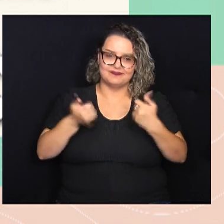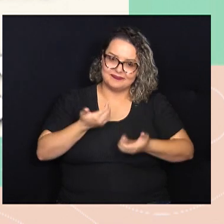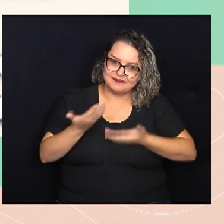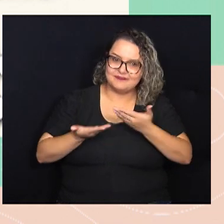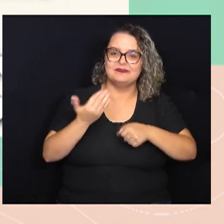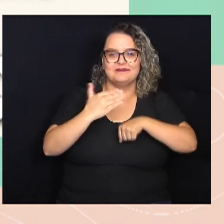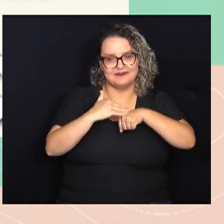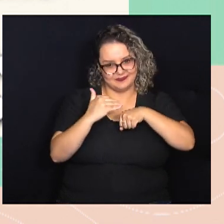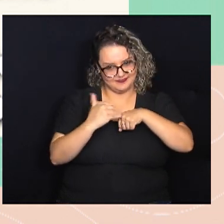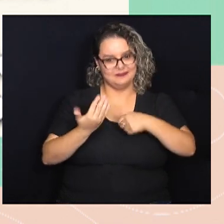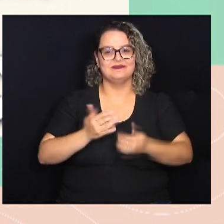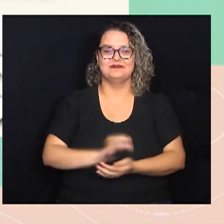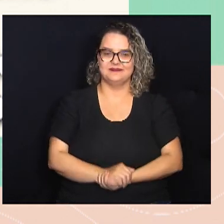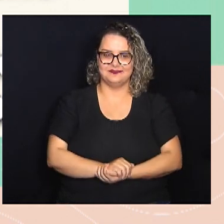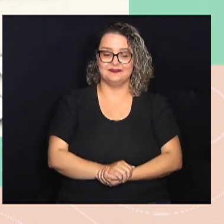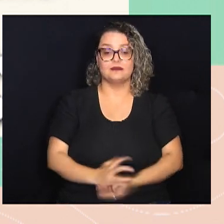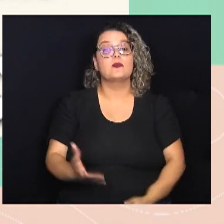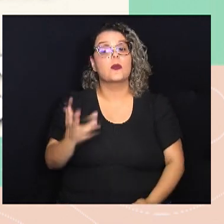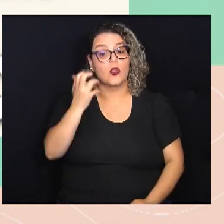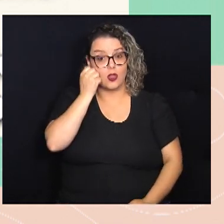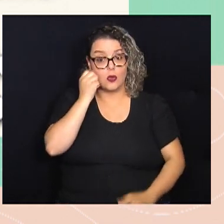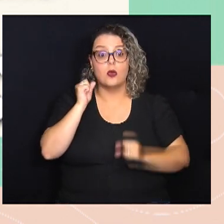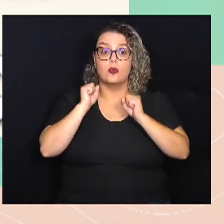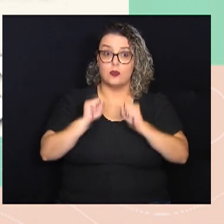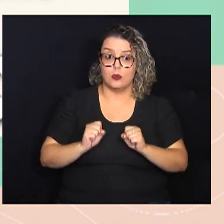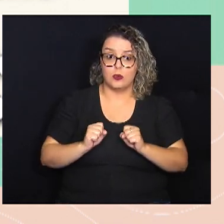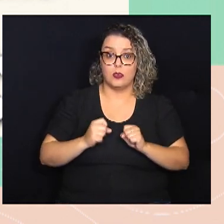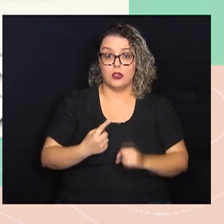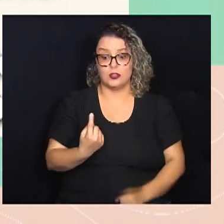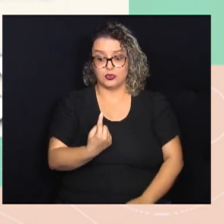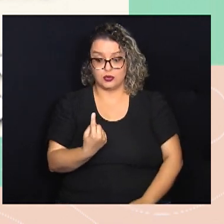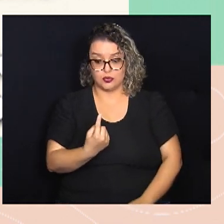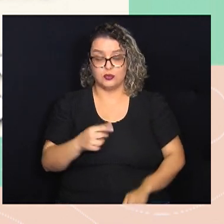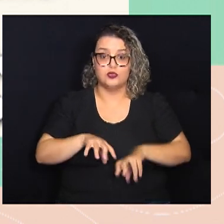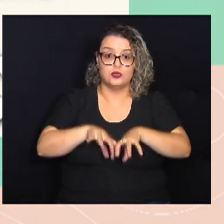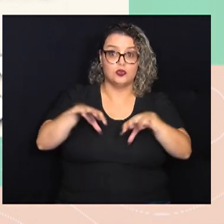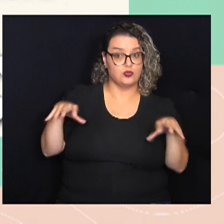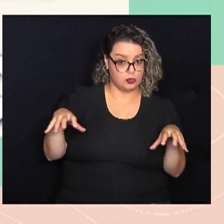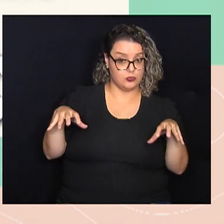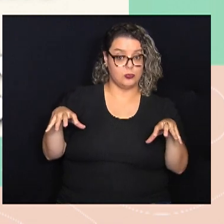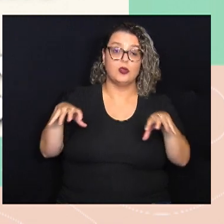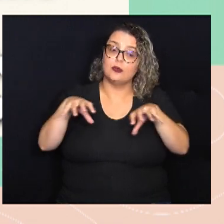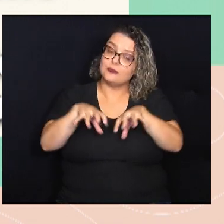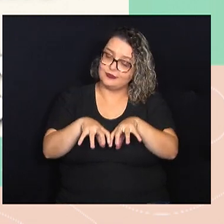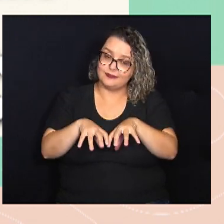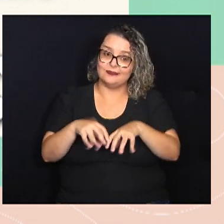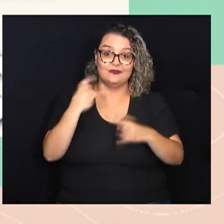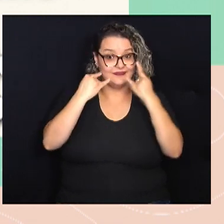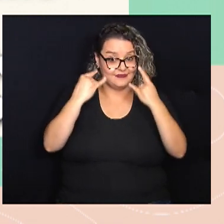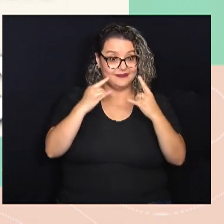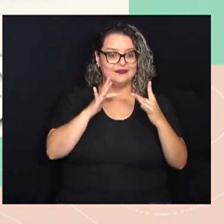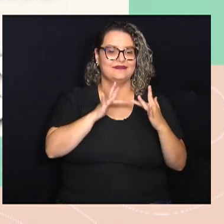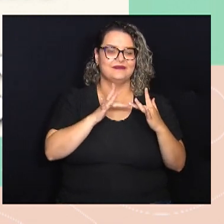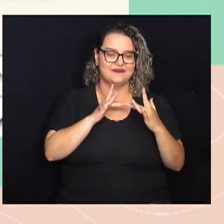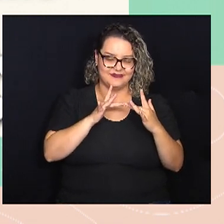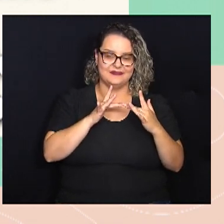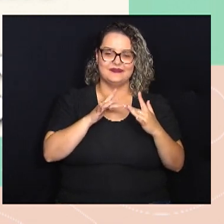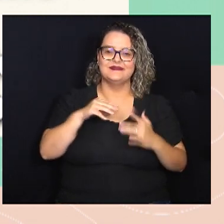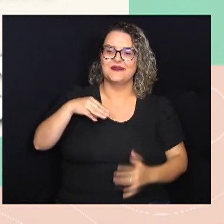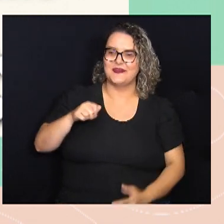com o Sandro ou a Sueli. Essa gatinha linda, meiga e engraçadinha está para adoção. Ela tem